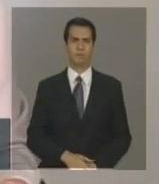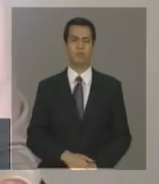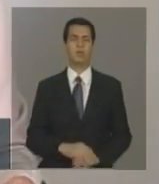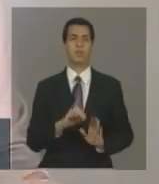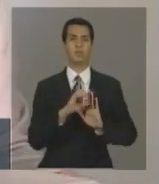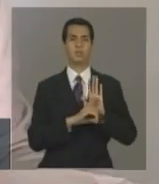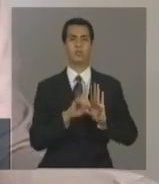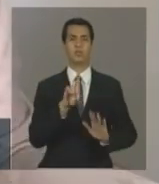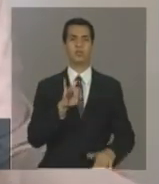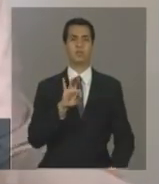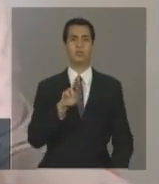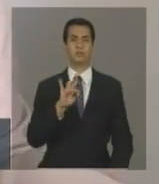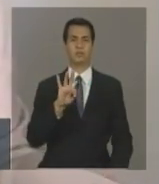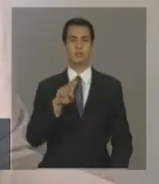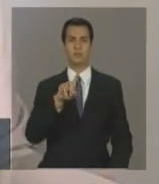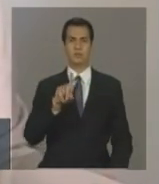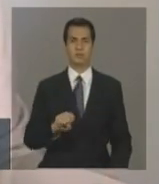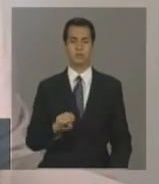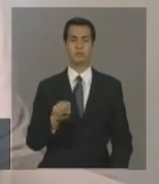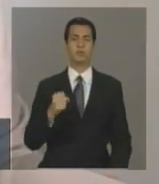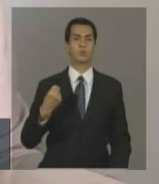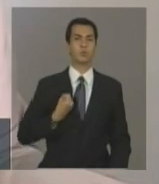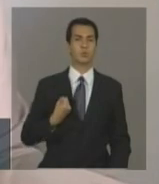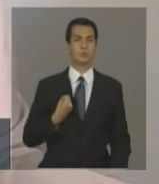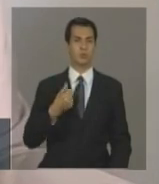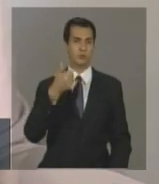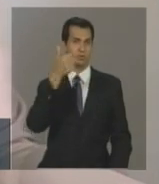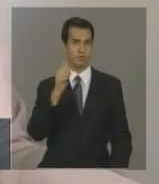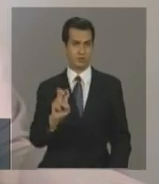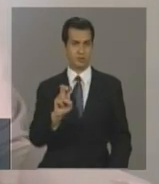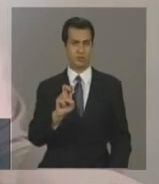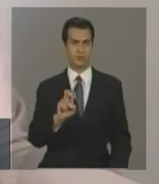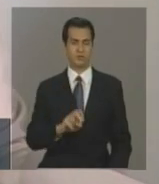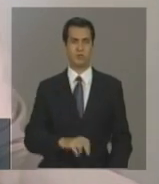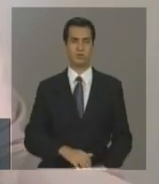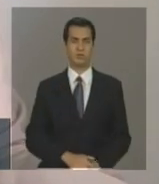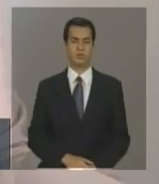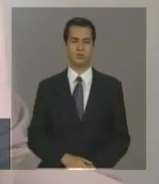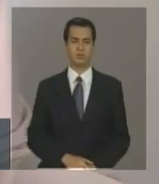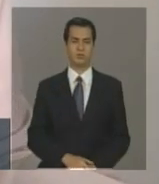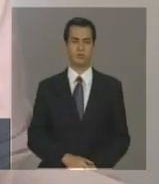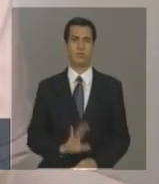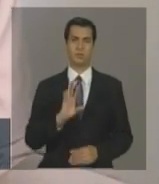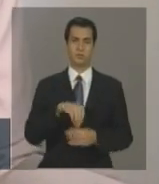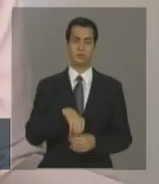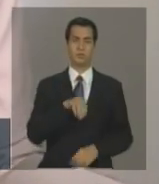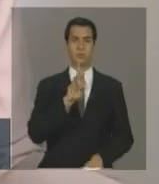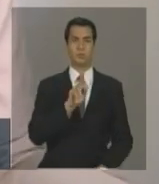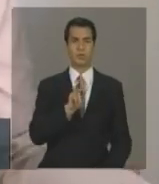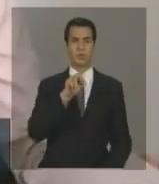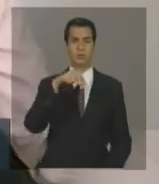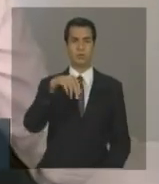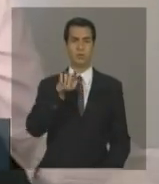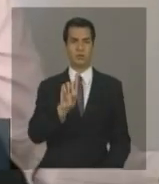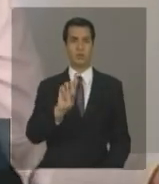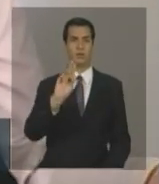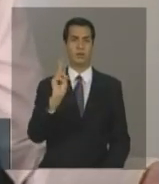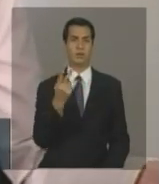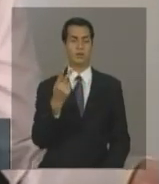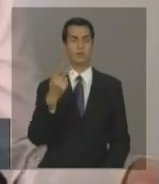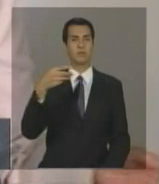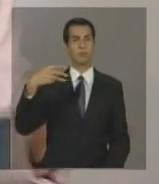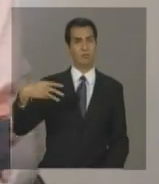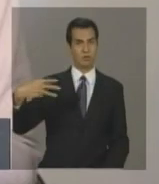como Luciana citou, a diretriz 15 do PNDH3, ela é